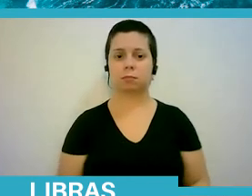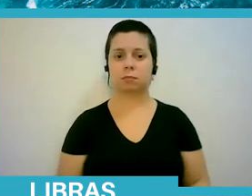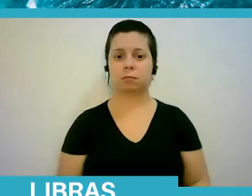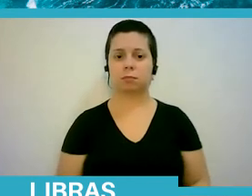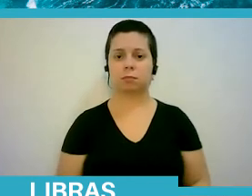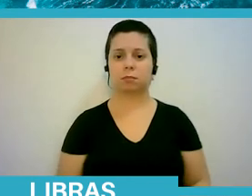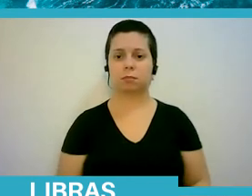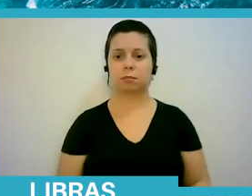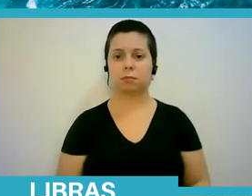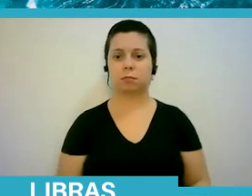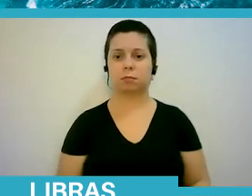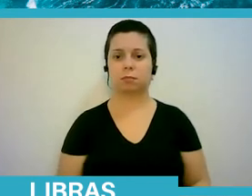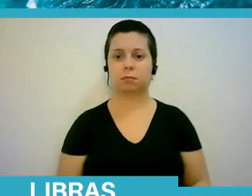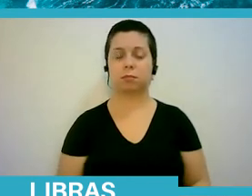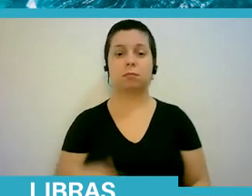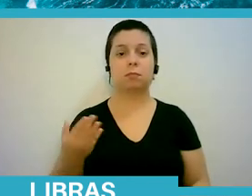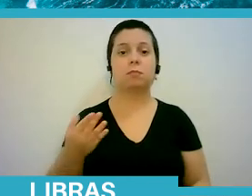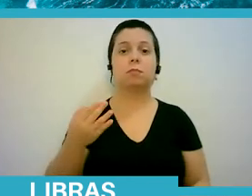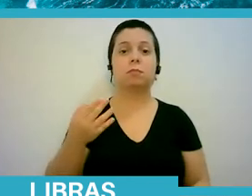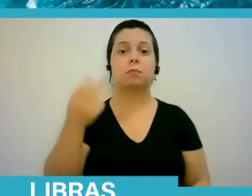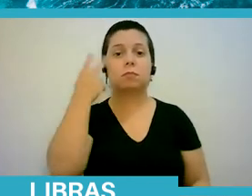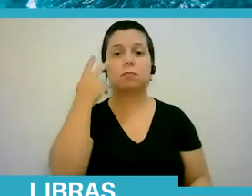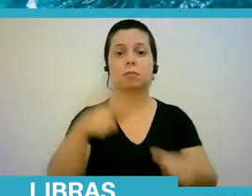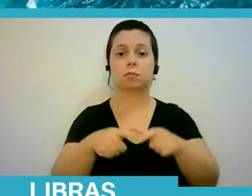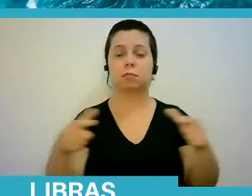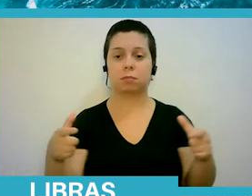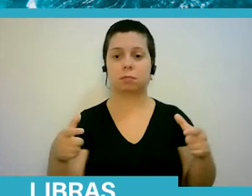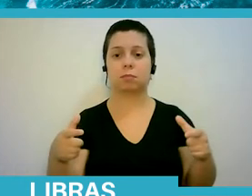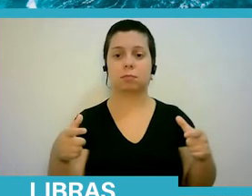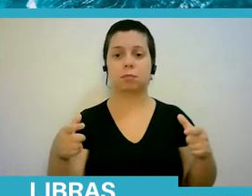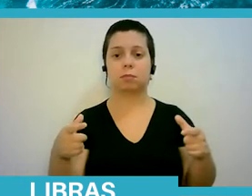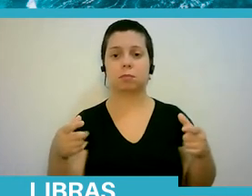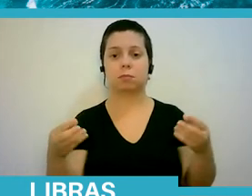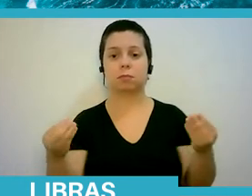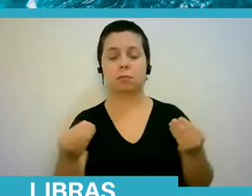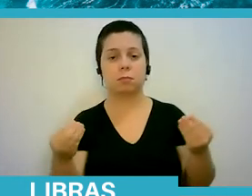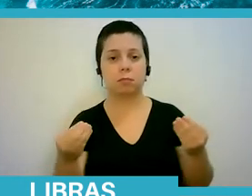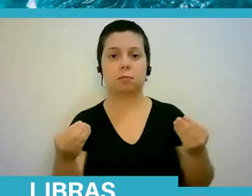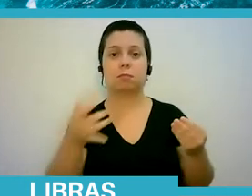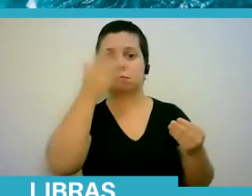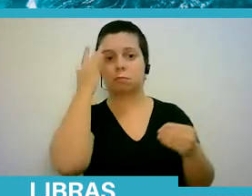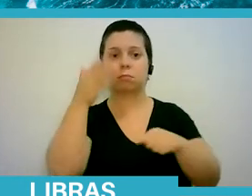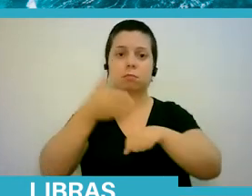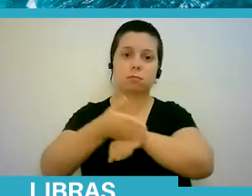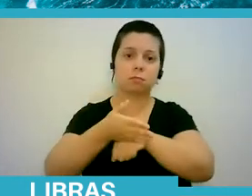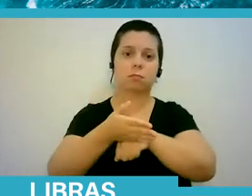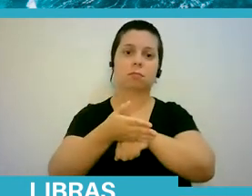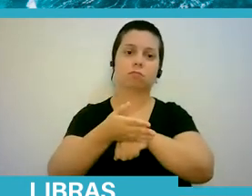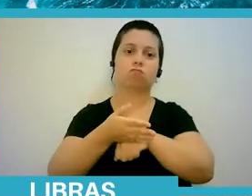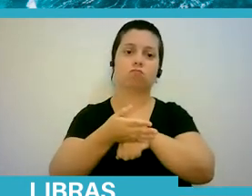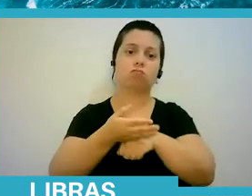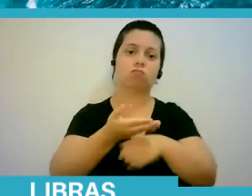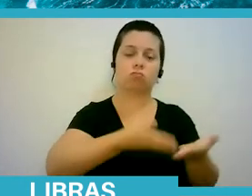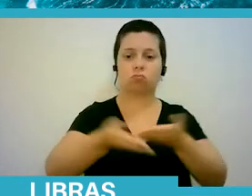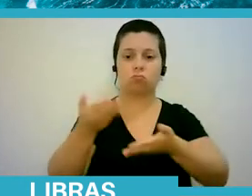seus para a comunidade envolvida daquele negócio, dos fundadores, dos investidores, dos colaboradores. Então, no